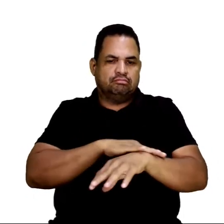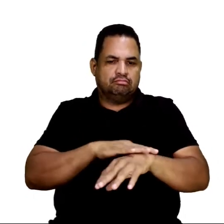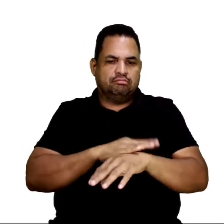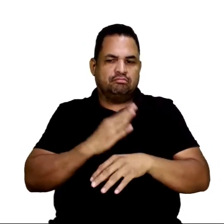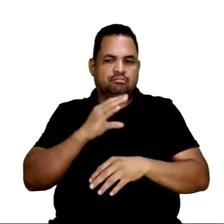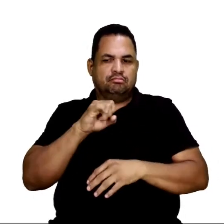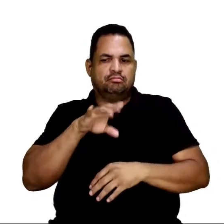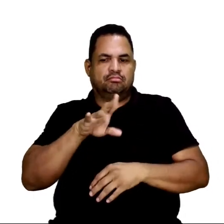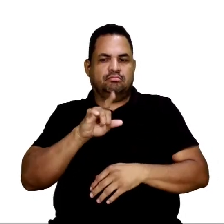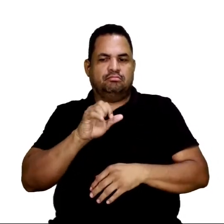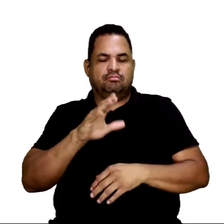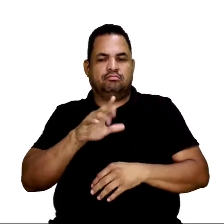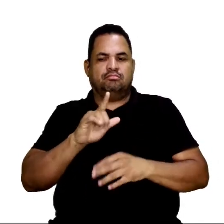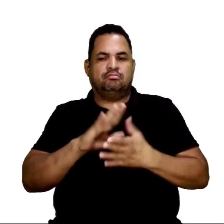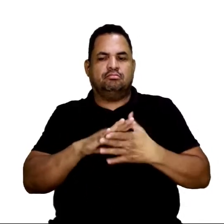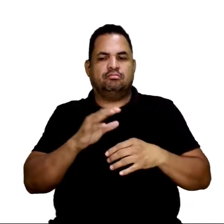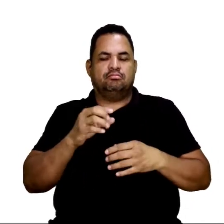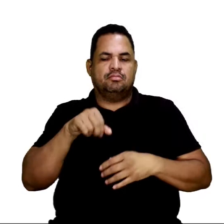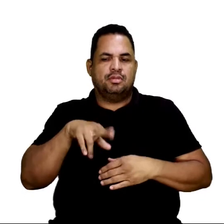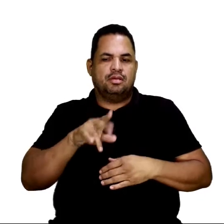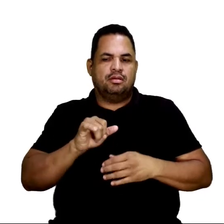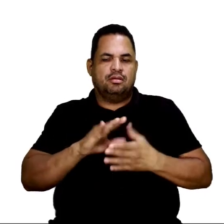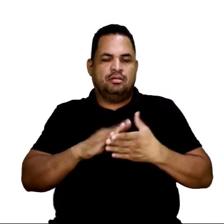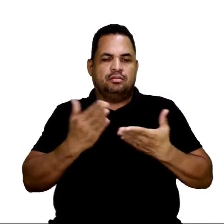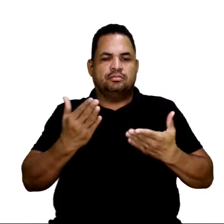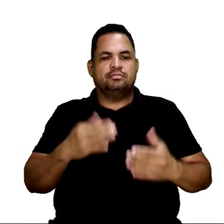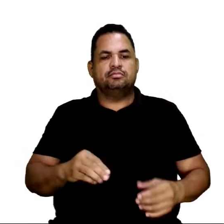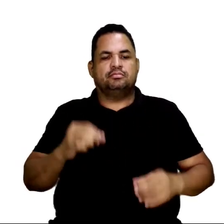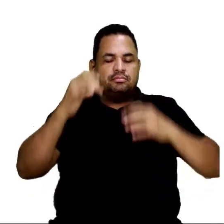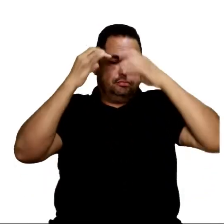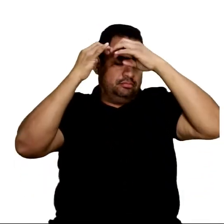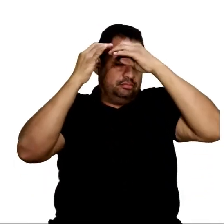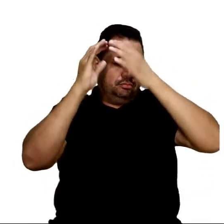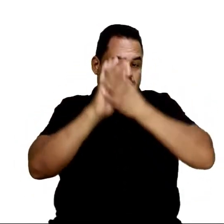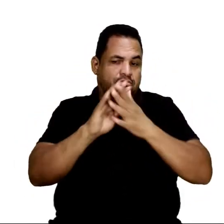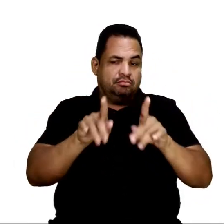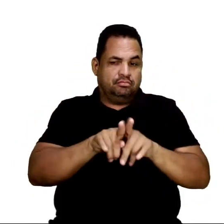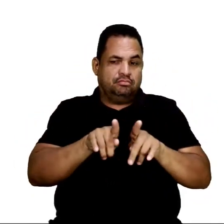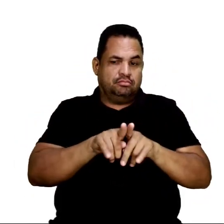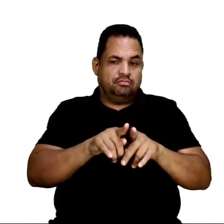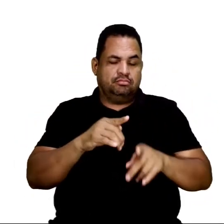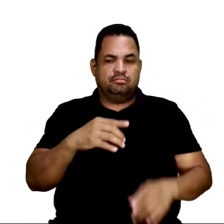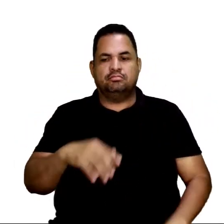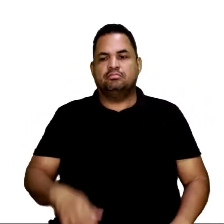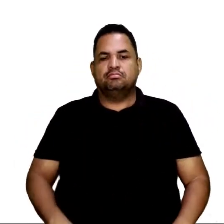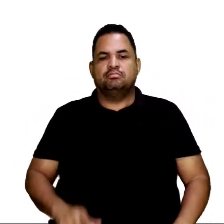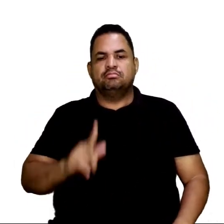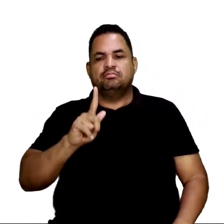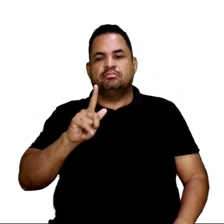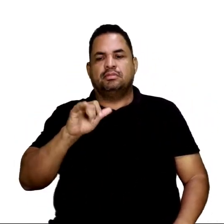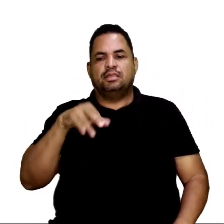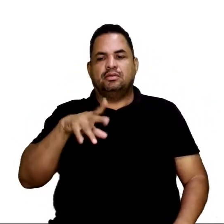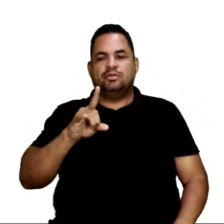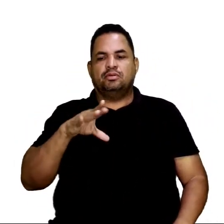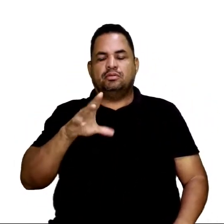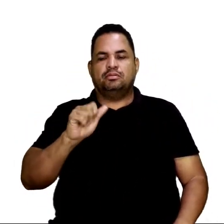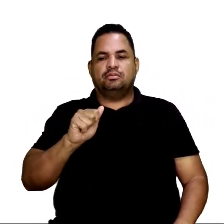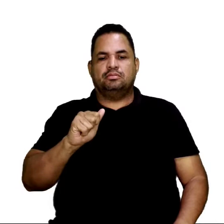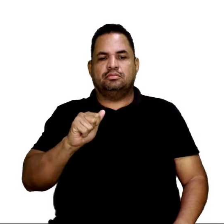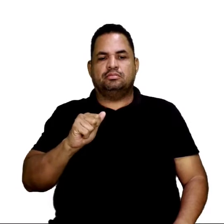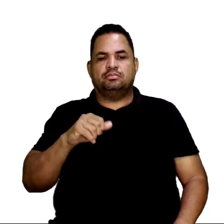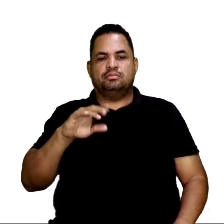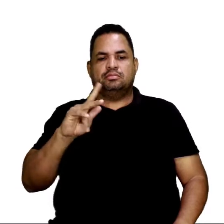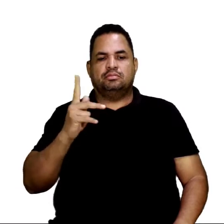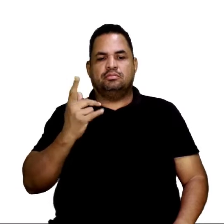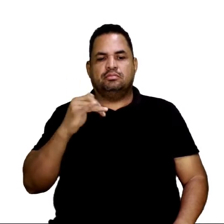epitelial, uma célula nervosa, vocês estão vendo ali o neurônio, uma célula de glândula, uma célula glandular, uma hemácia,